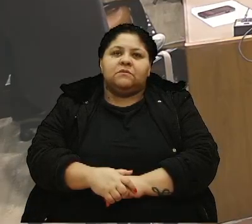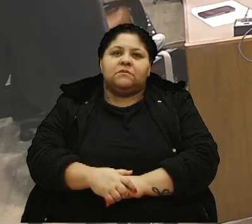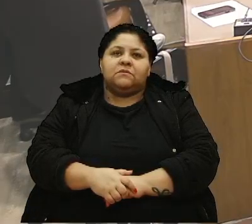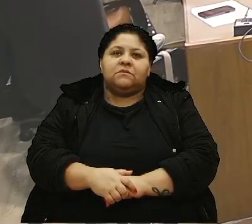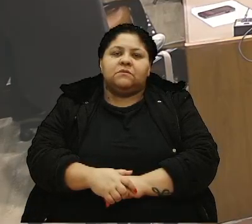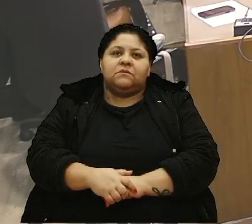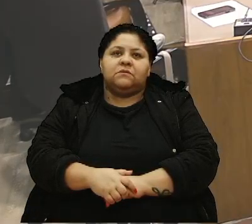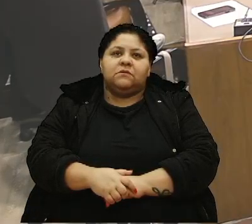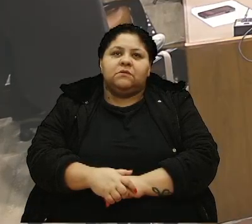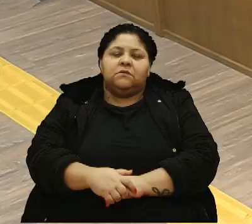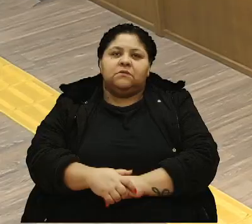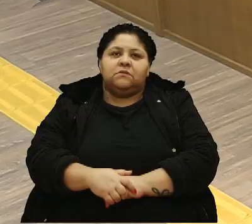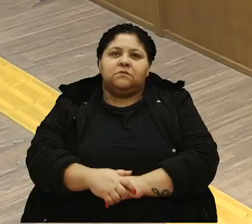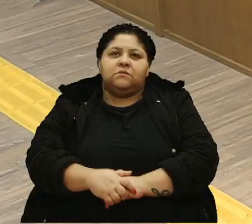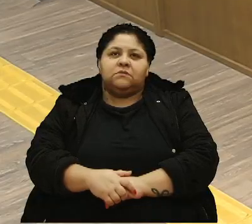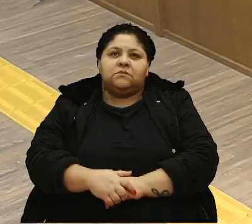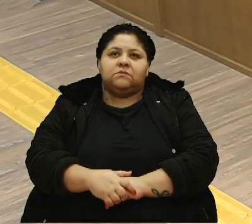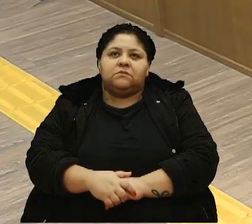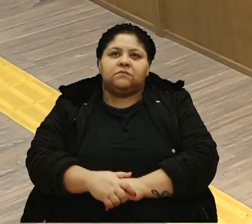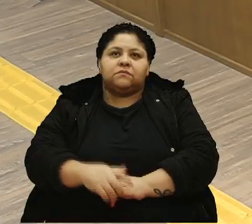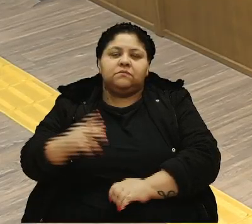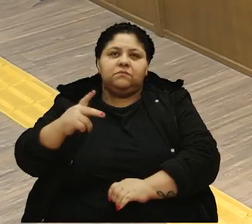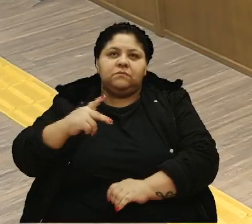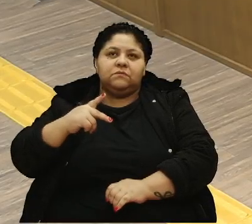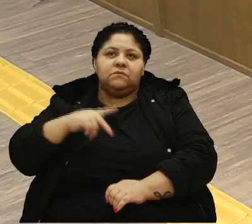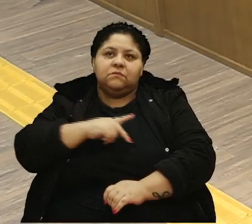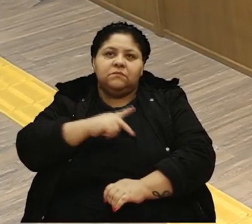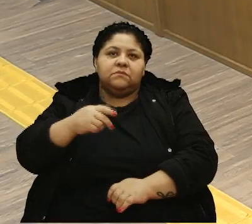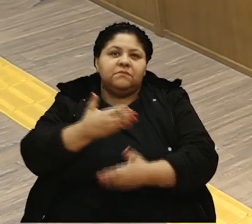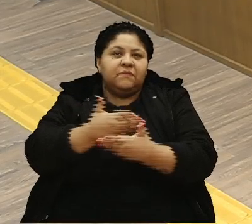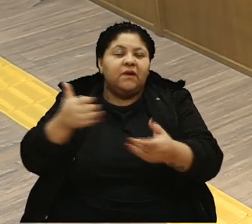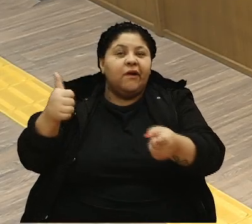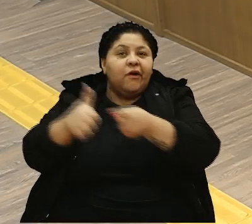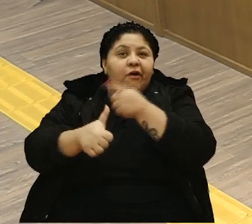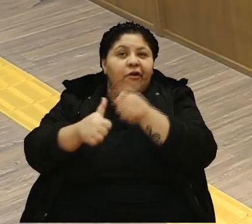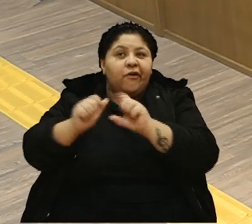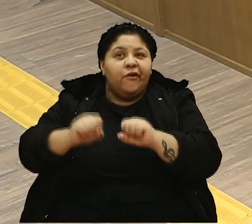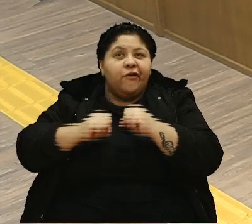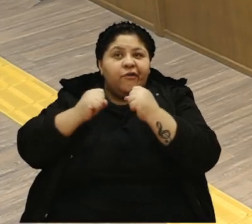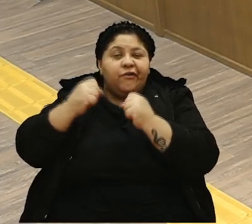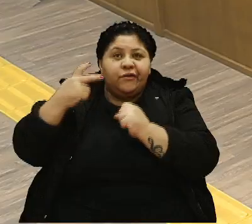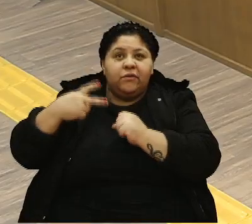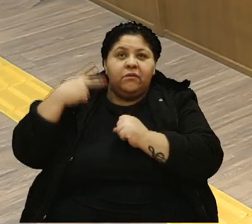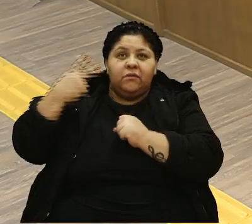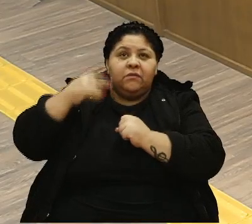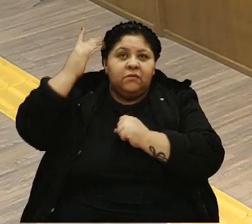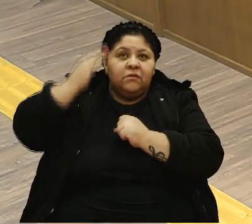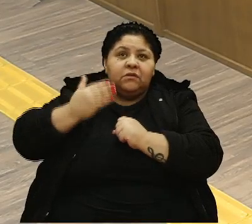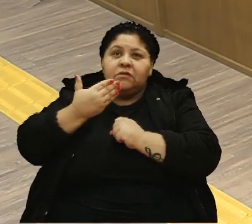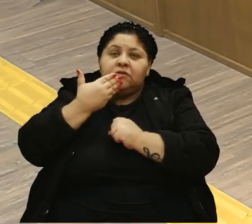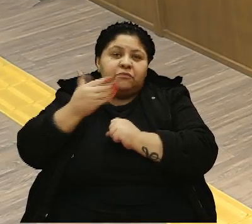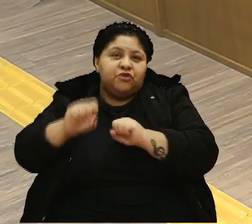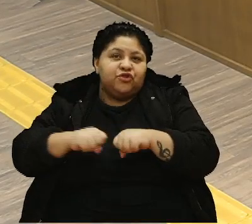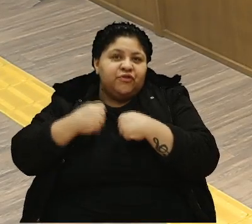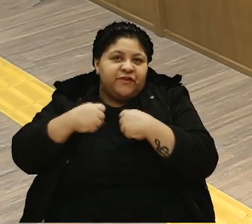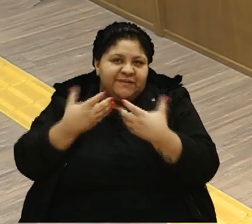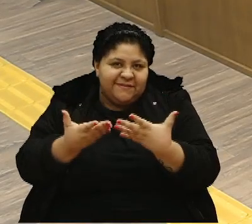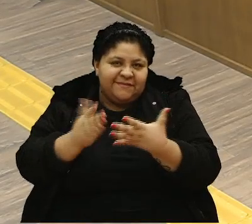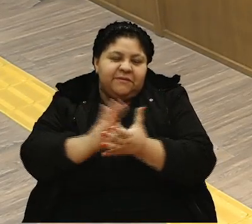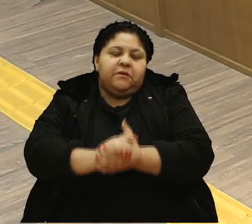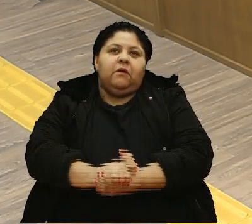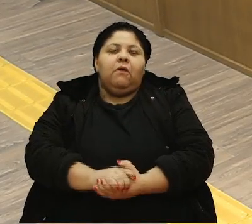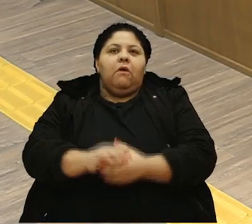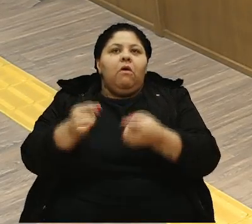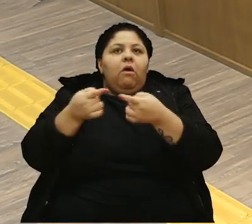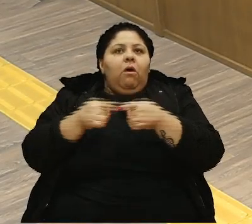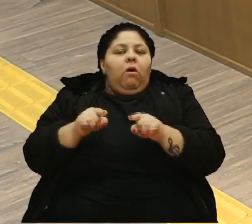Senhor presidente, nobres pares, primeiro que eu vou fazer uma defesa da vereadora Daiane, que não me pediu para fazer defesa para ela,